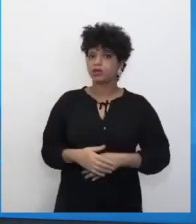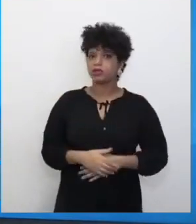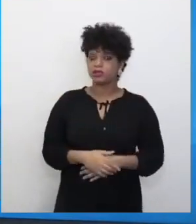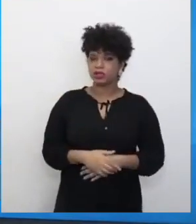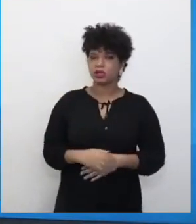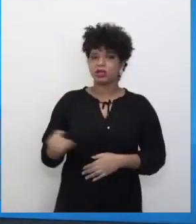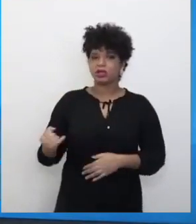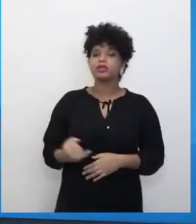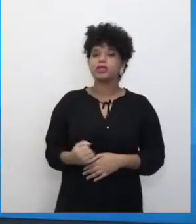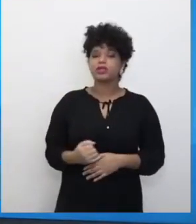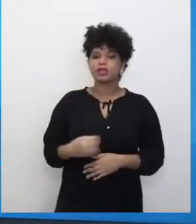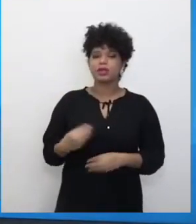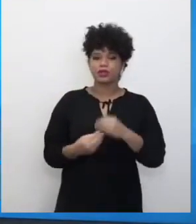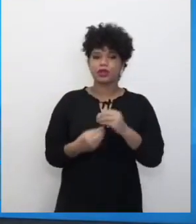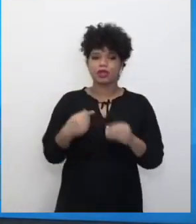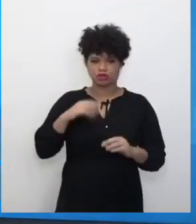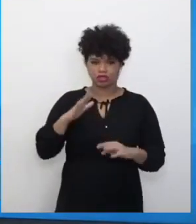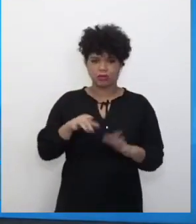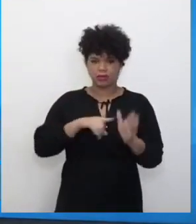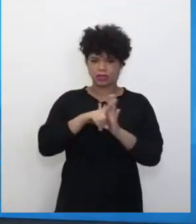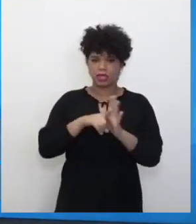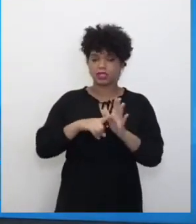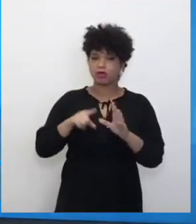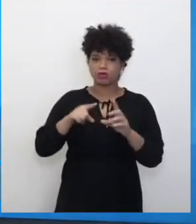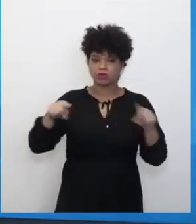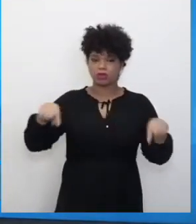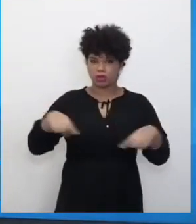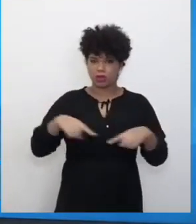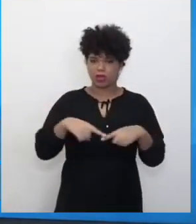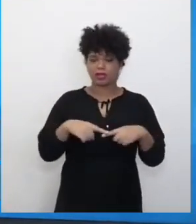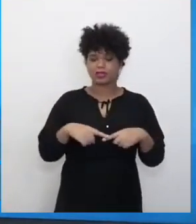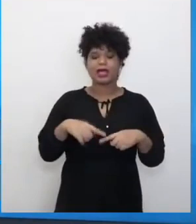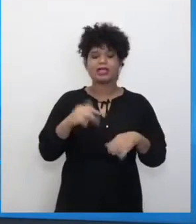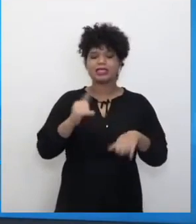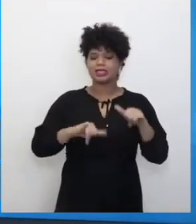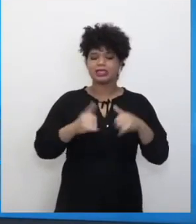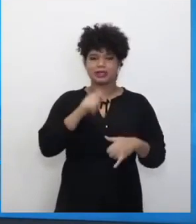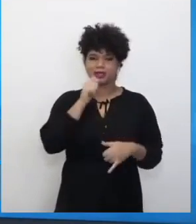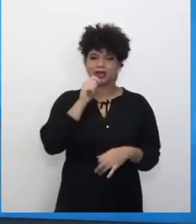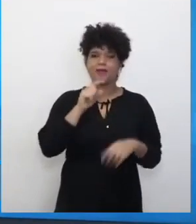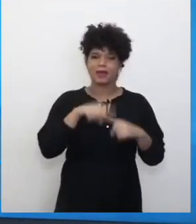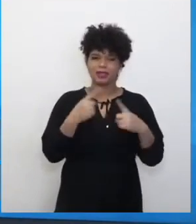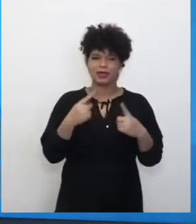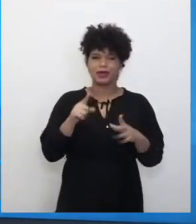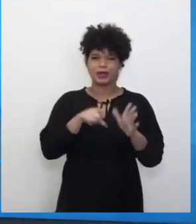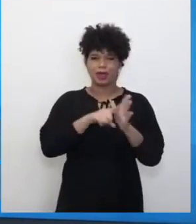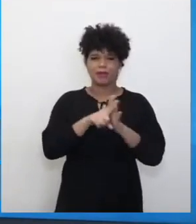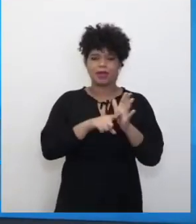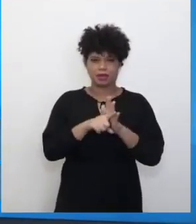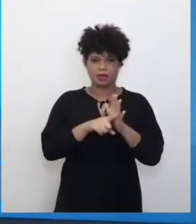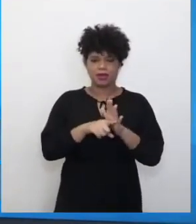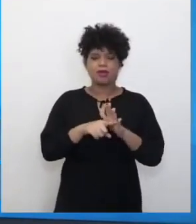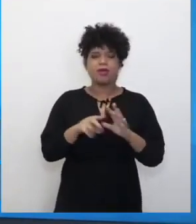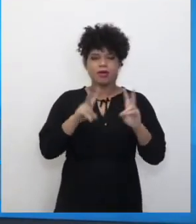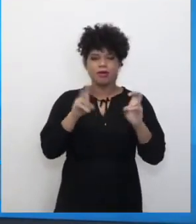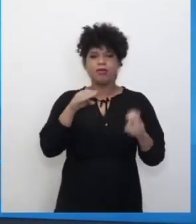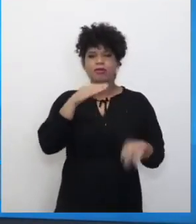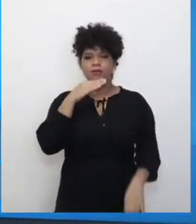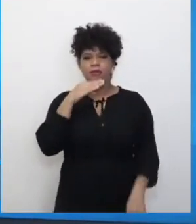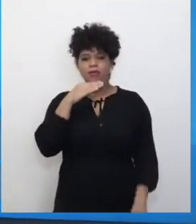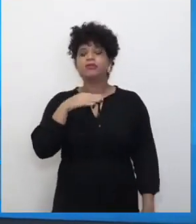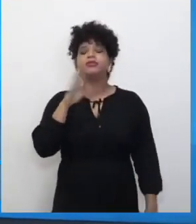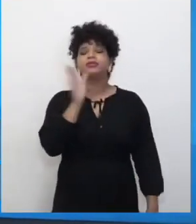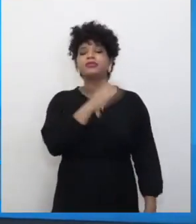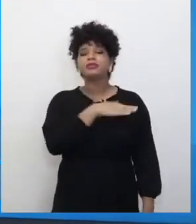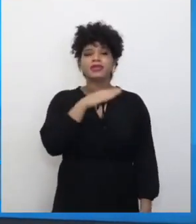refeição. Eu fiz uma pesquisa rápida, tá? Eu não sou professor de ciências, então não tenho esse aprofundamento, mas fiz uma pesquisa rápida sobre beber água durante